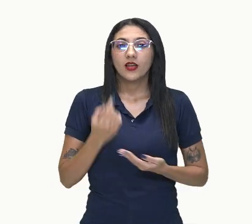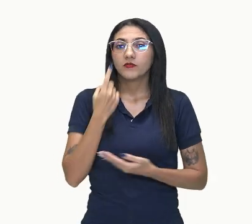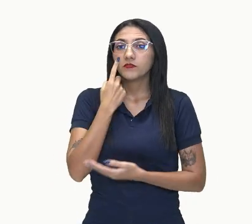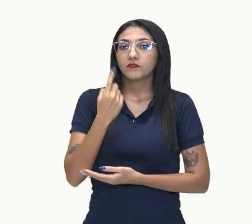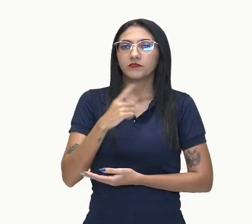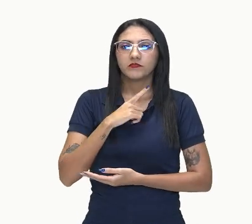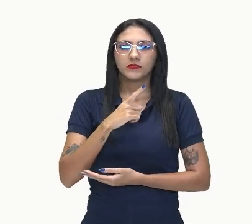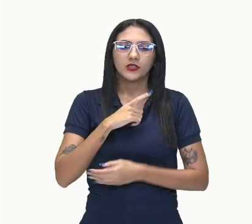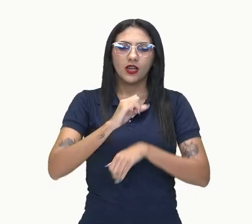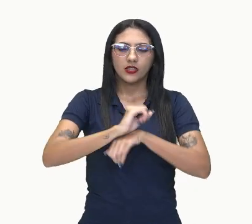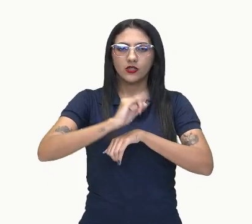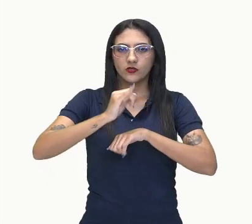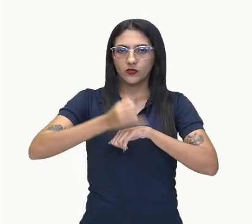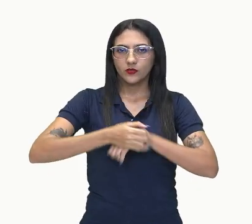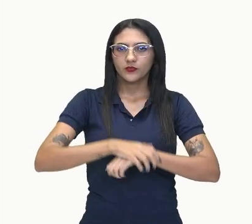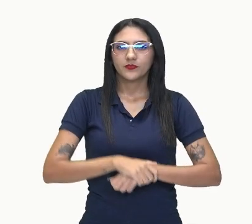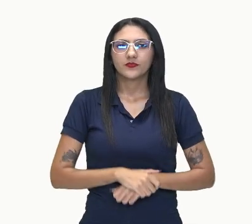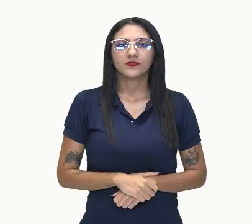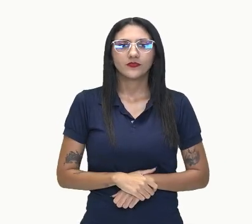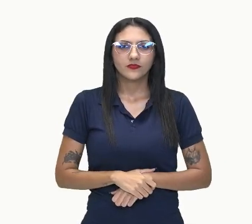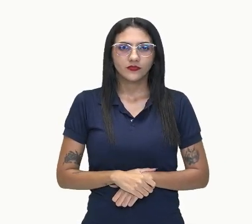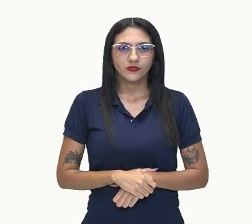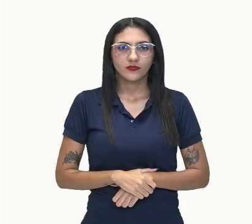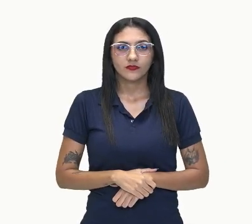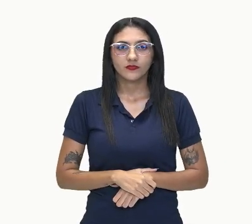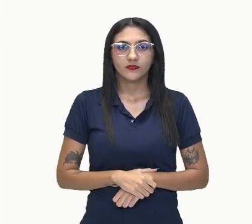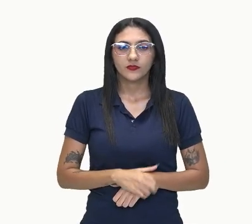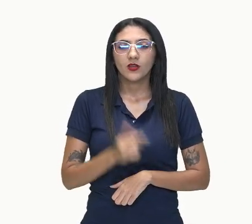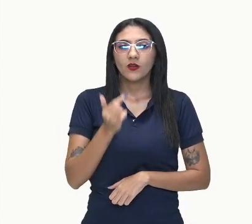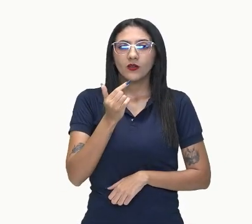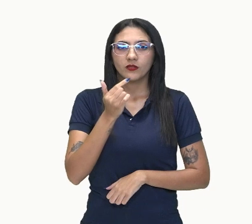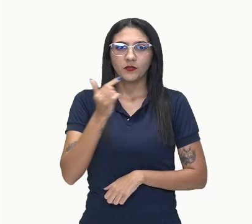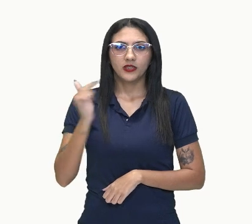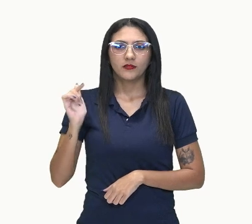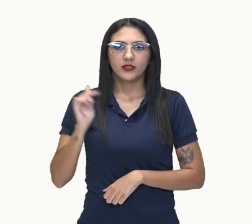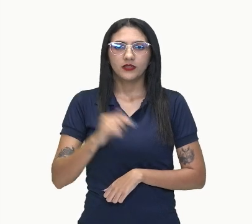eles. Próximo exemplo.